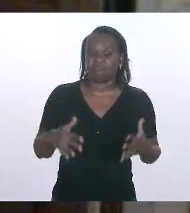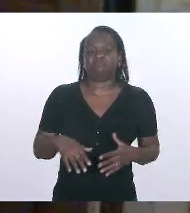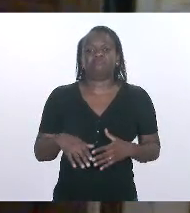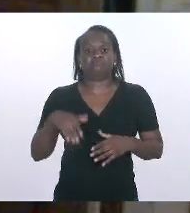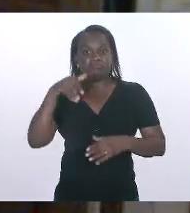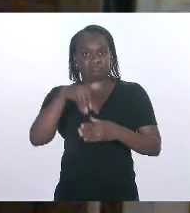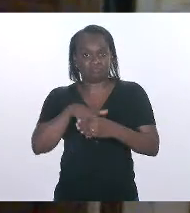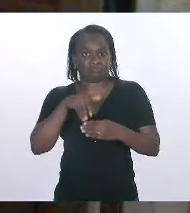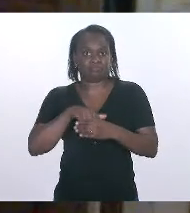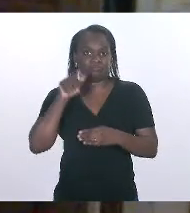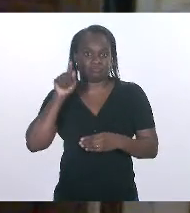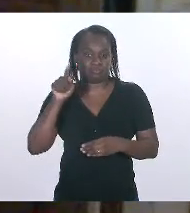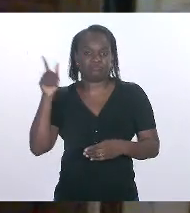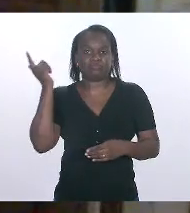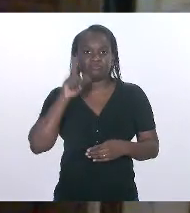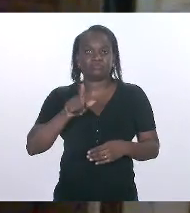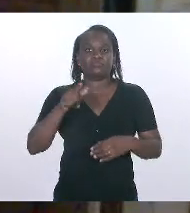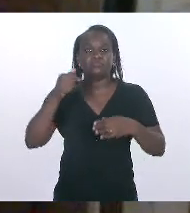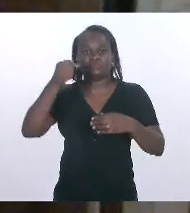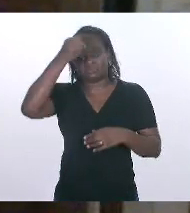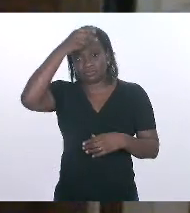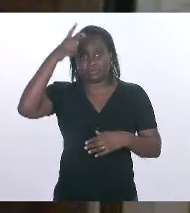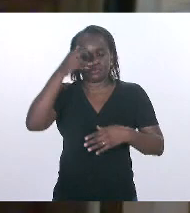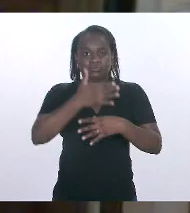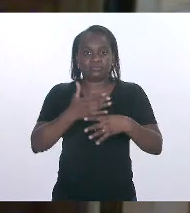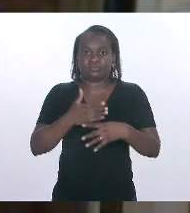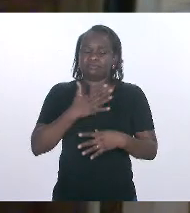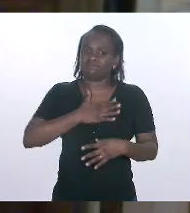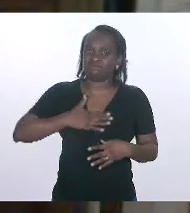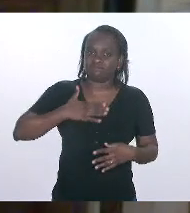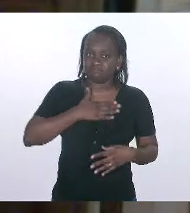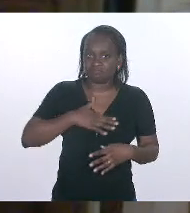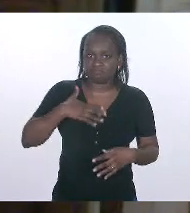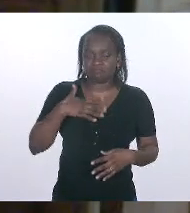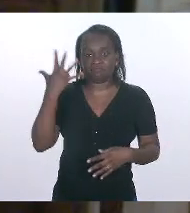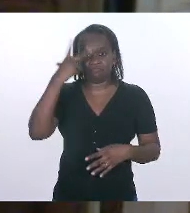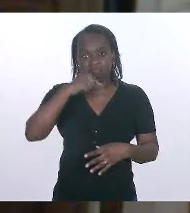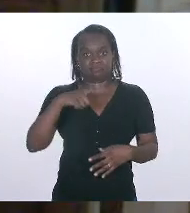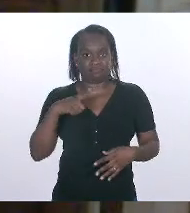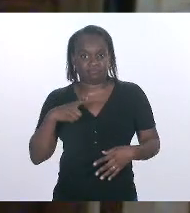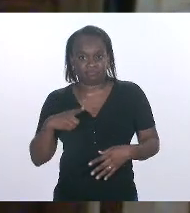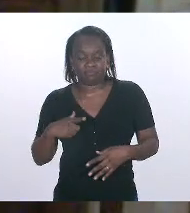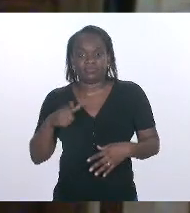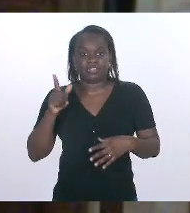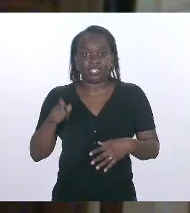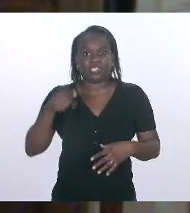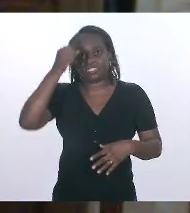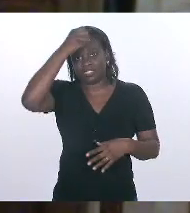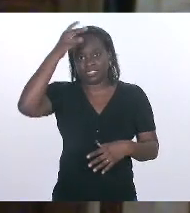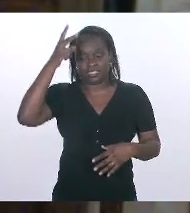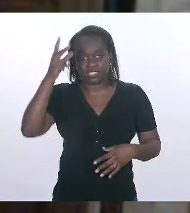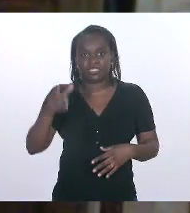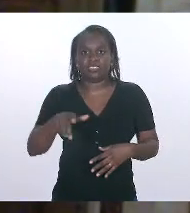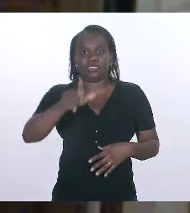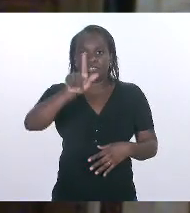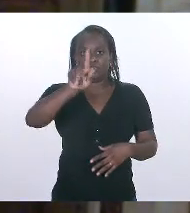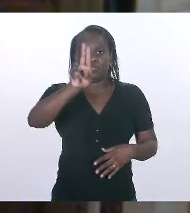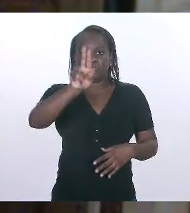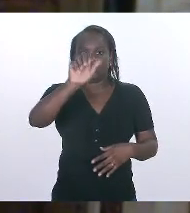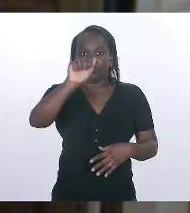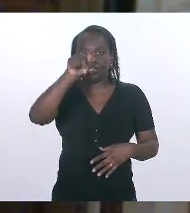as eleições num dos municípios mais aprazíveis que existe, que é o município de